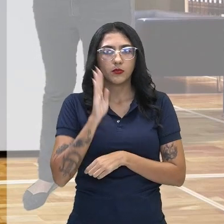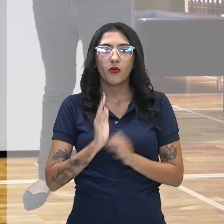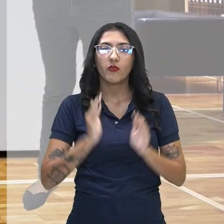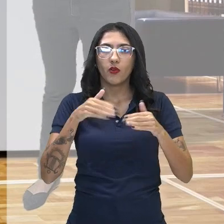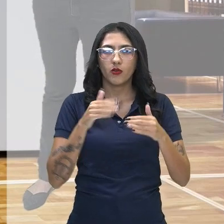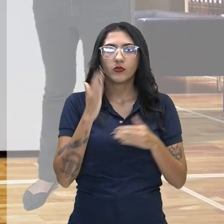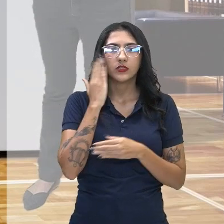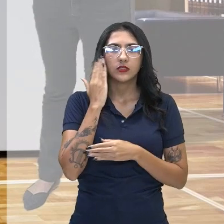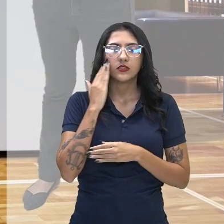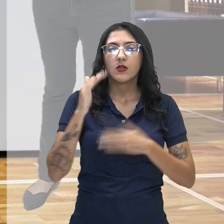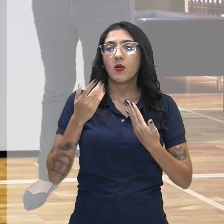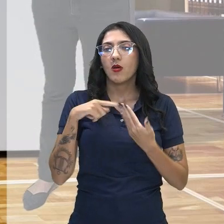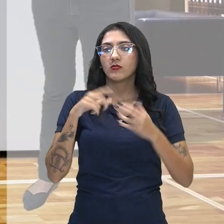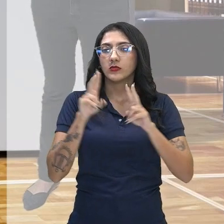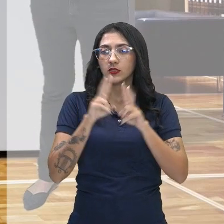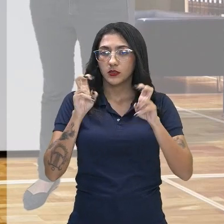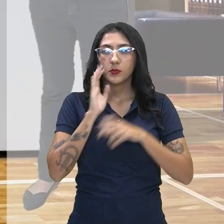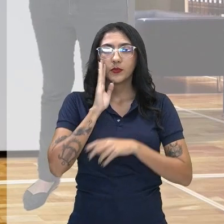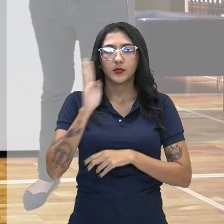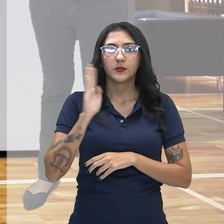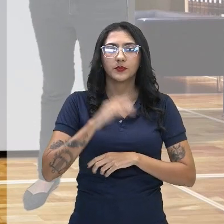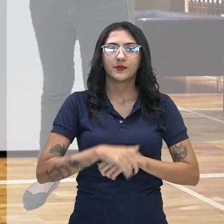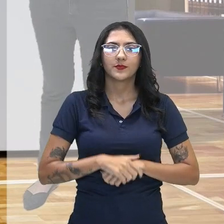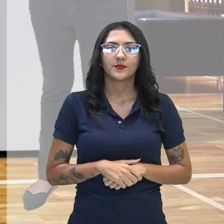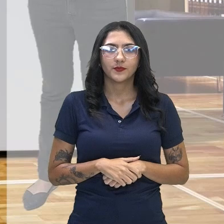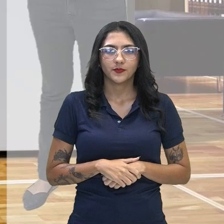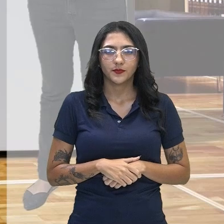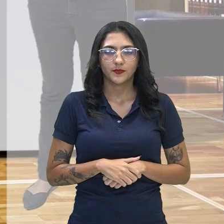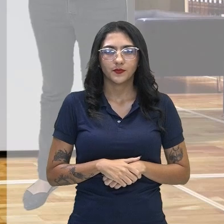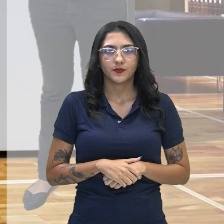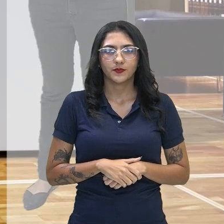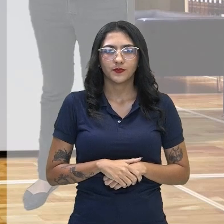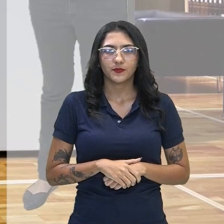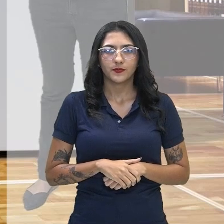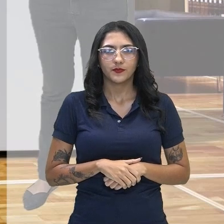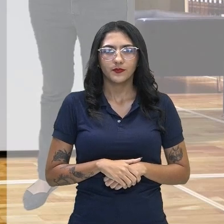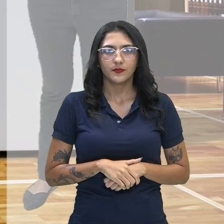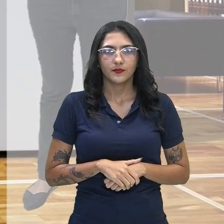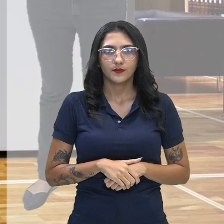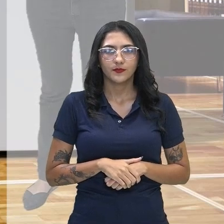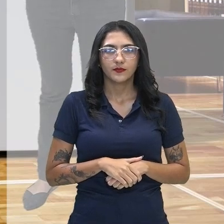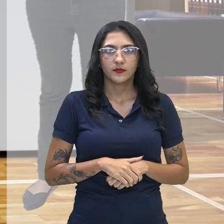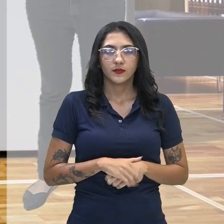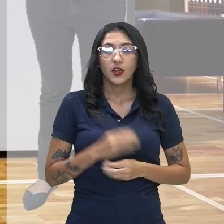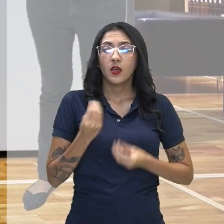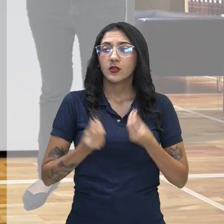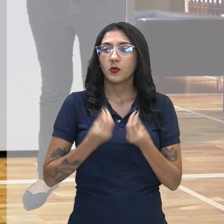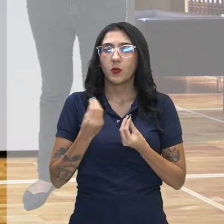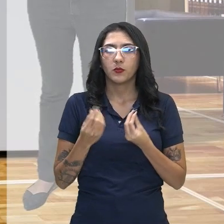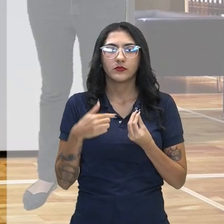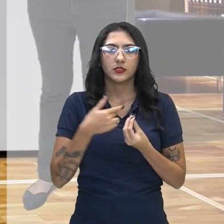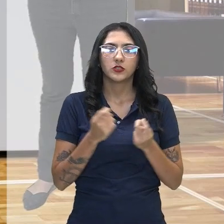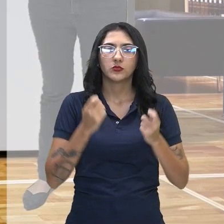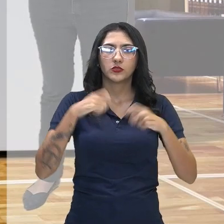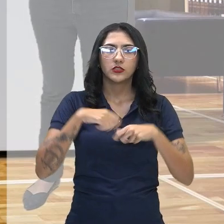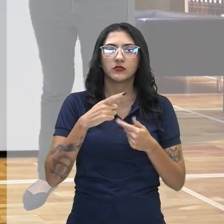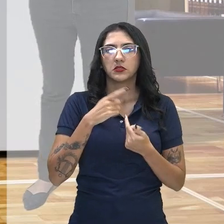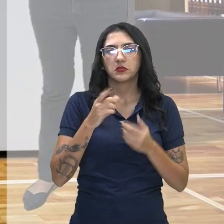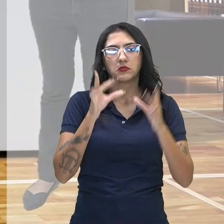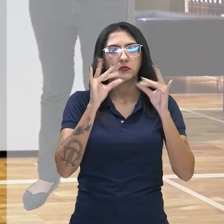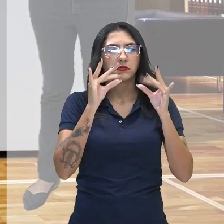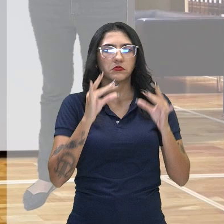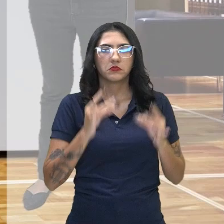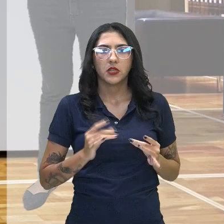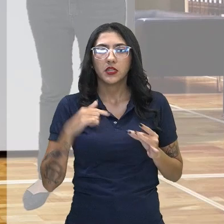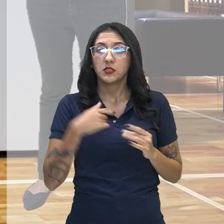do texto. E para a gente poder utilizar, como é que a gente faz? O que a gente precisa observar? Quais são os detalhes que a gente